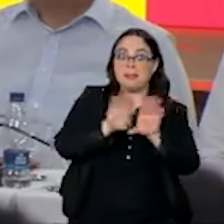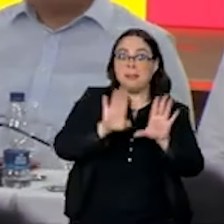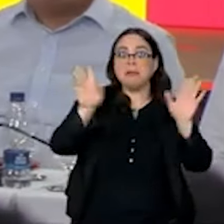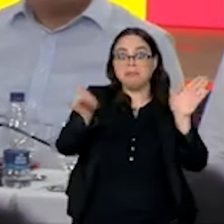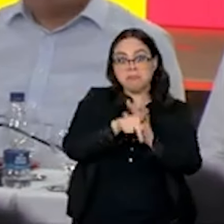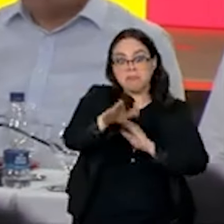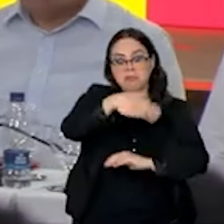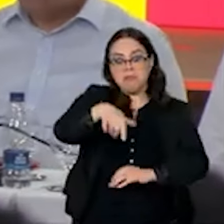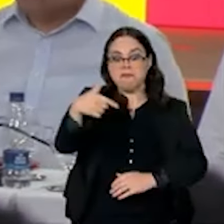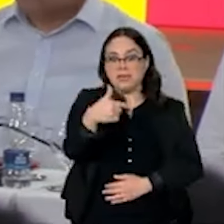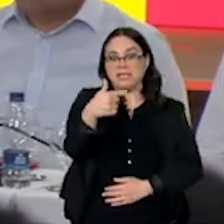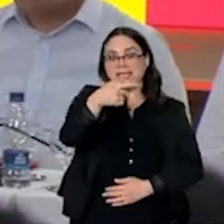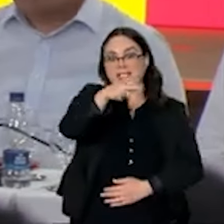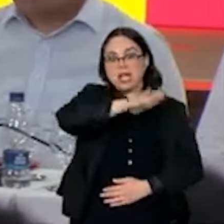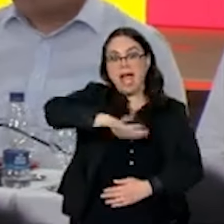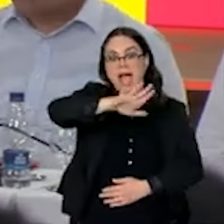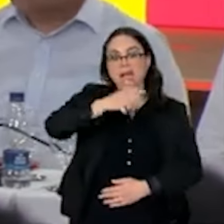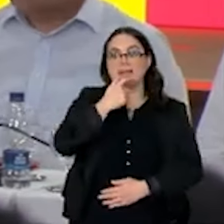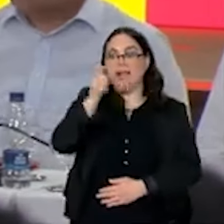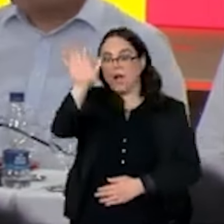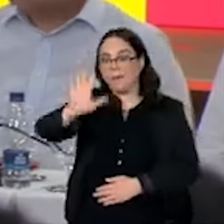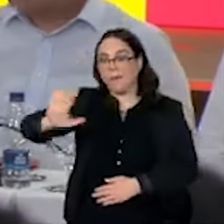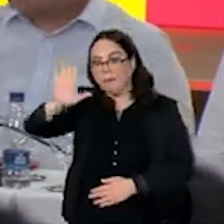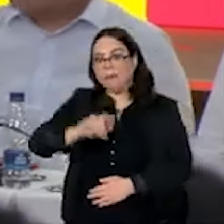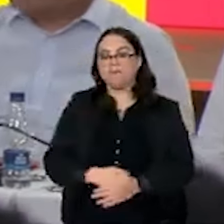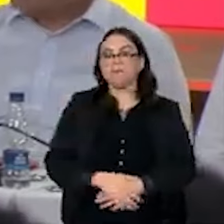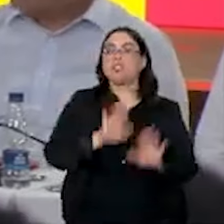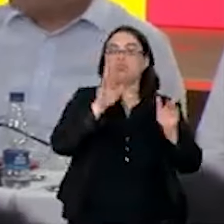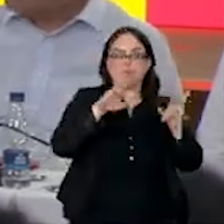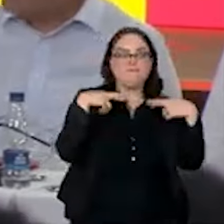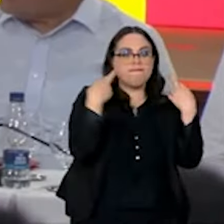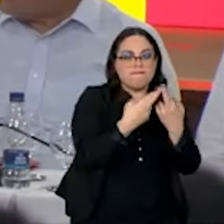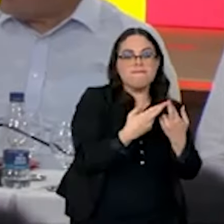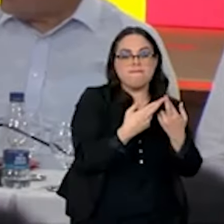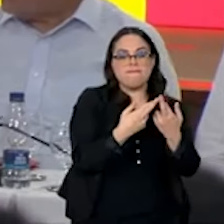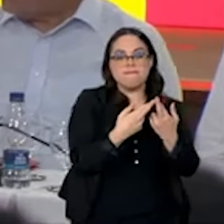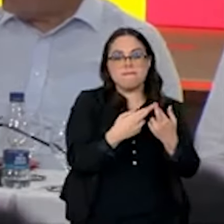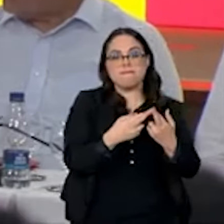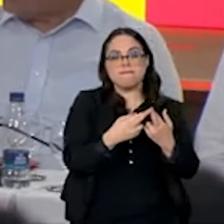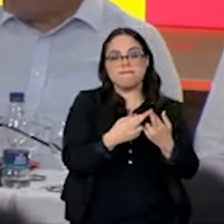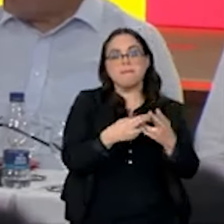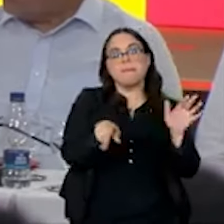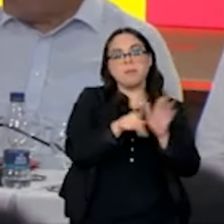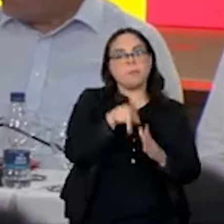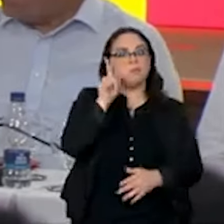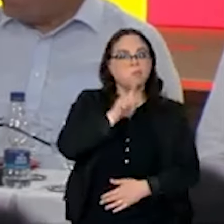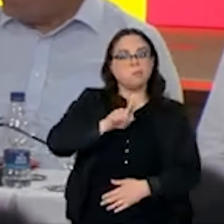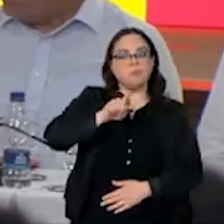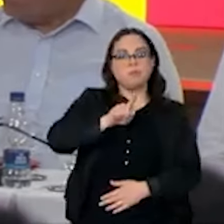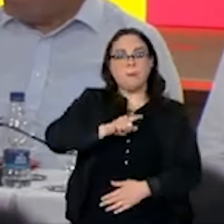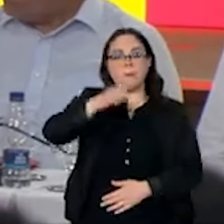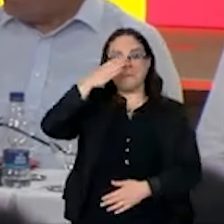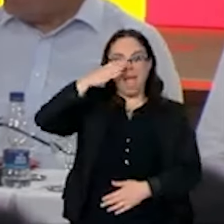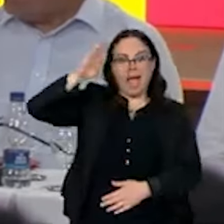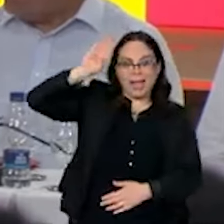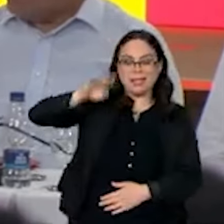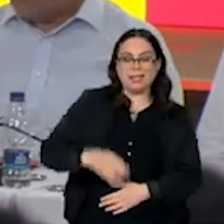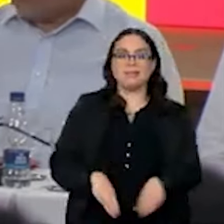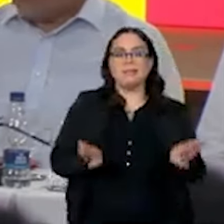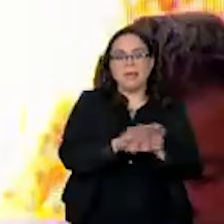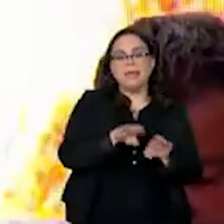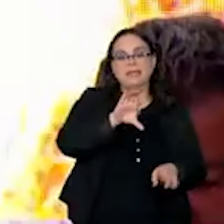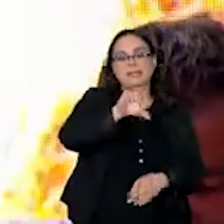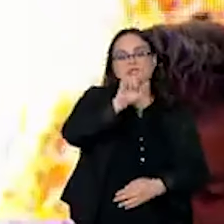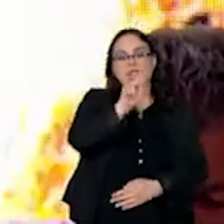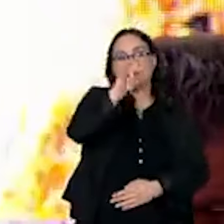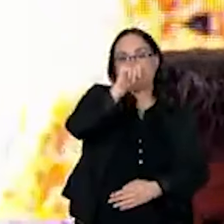27 países da Europa. Já tive reunião com Biden. Já tive reunião com Xi Jinping. Já tive